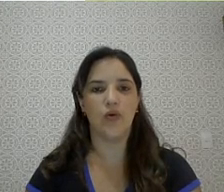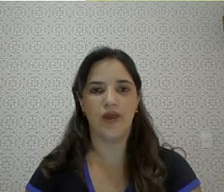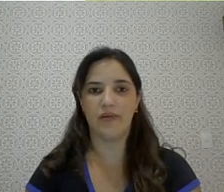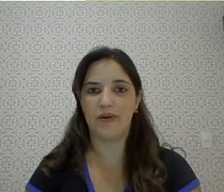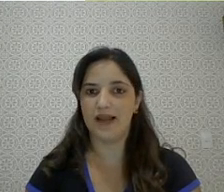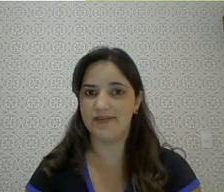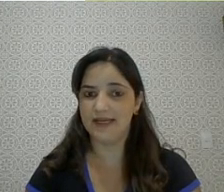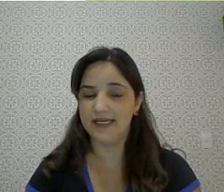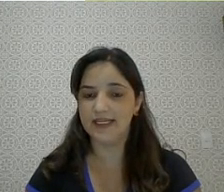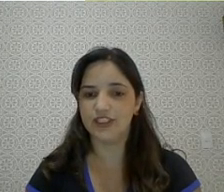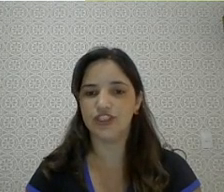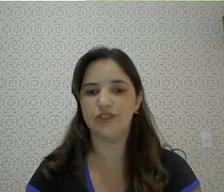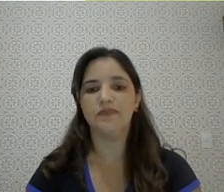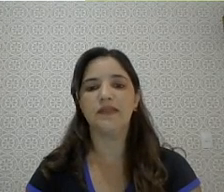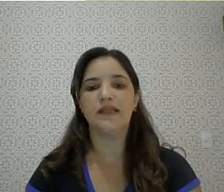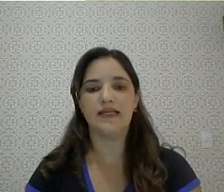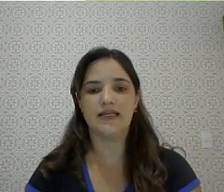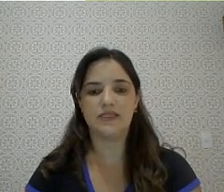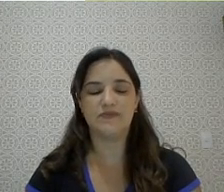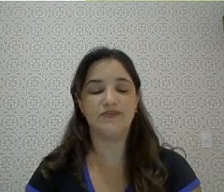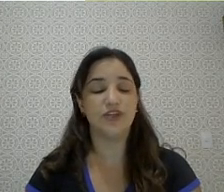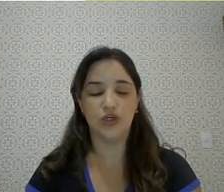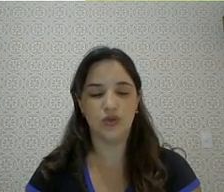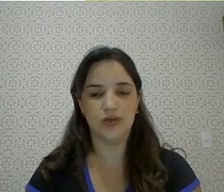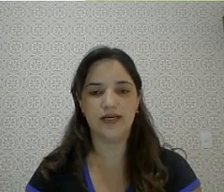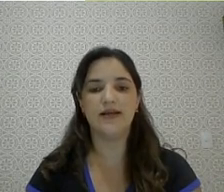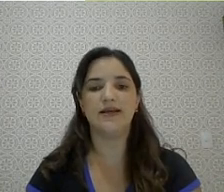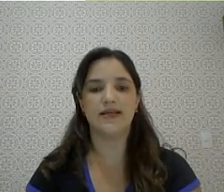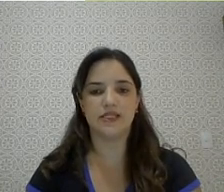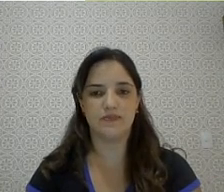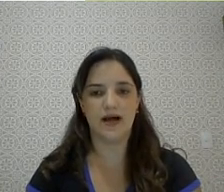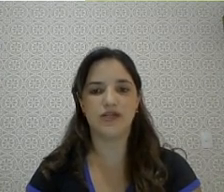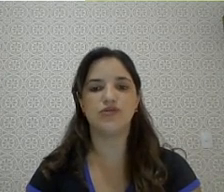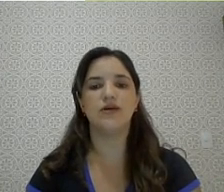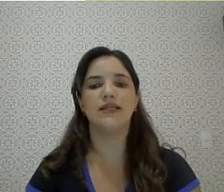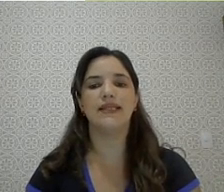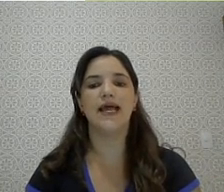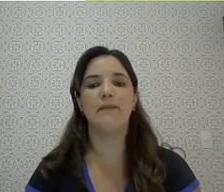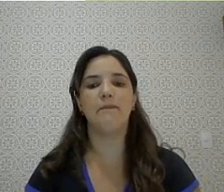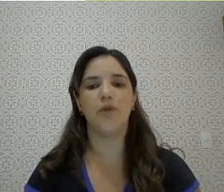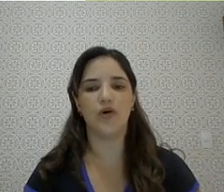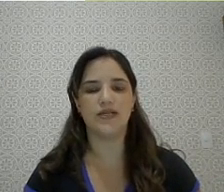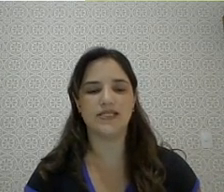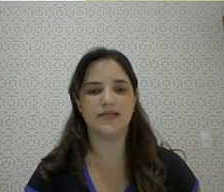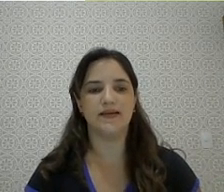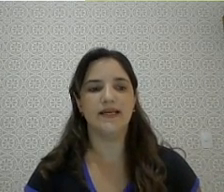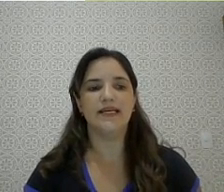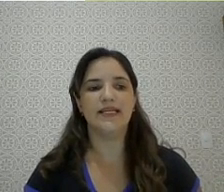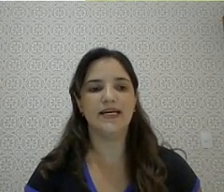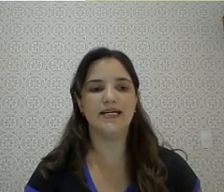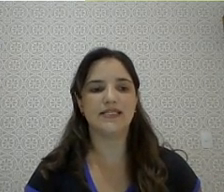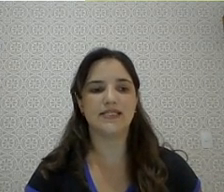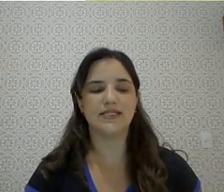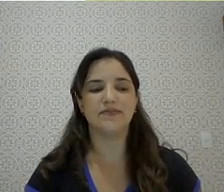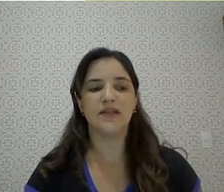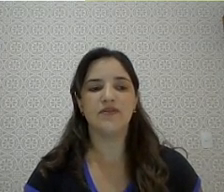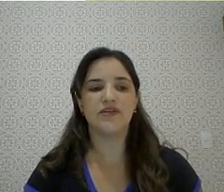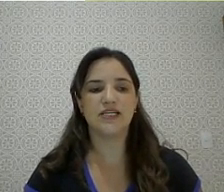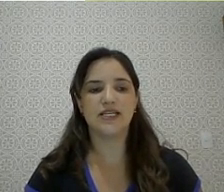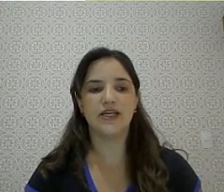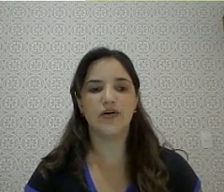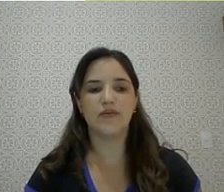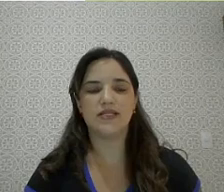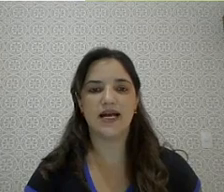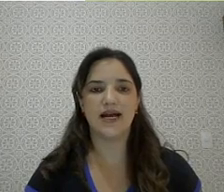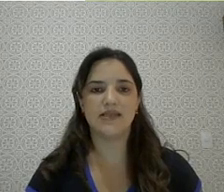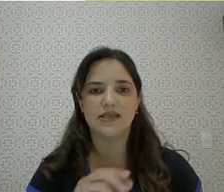formigueiro. É uma palavra grande. Vírgula, espaço, depois. Crianças,